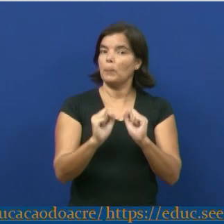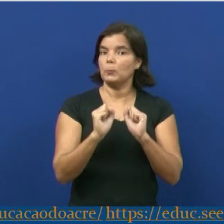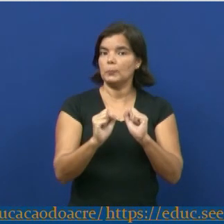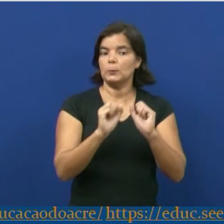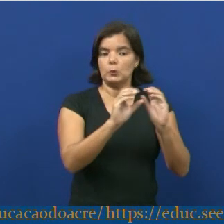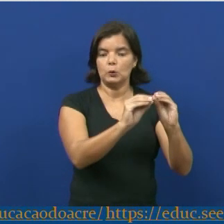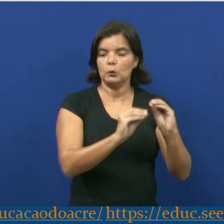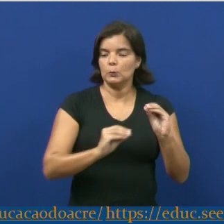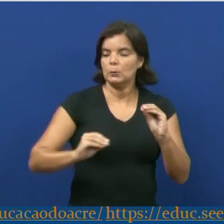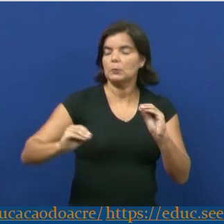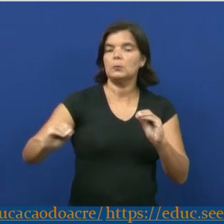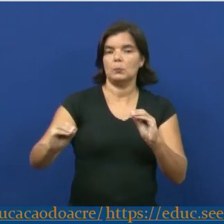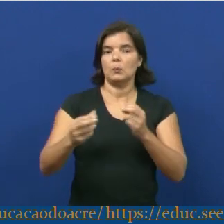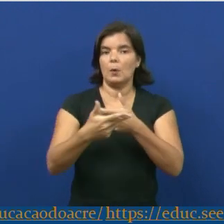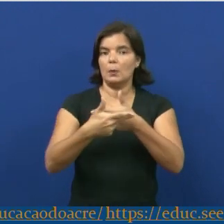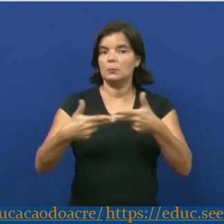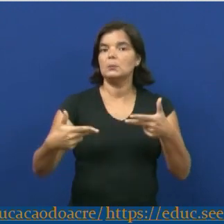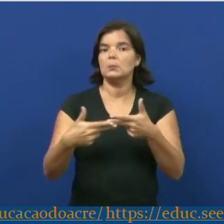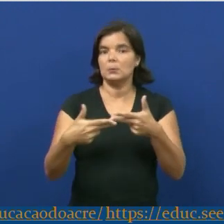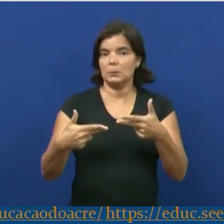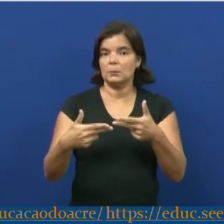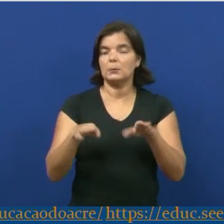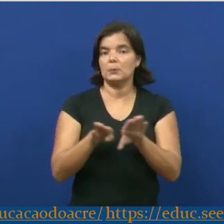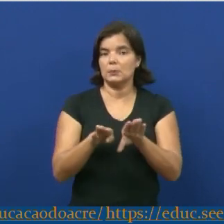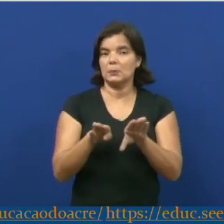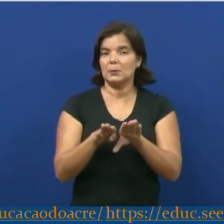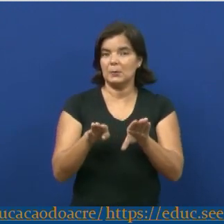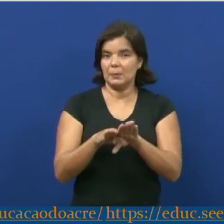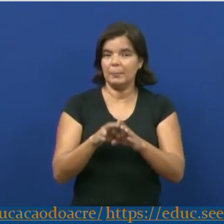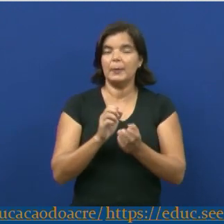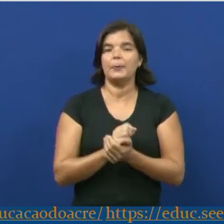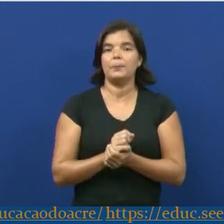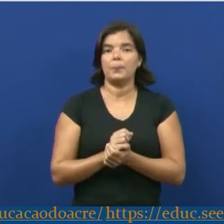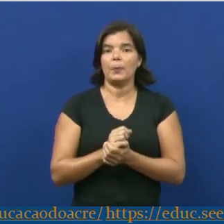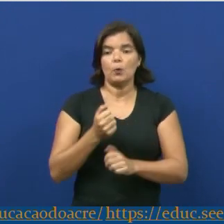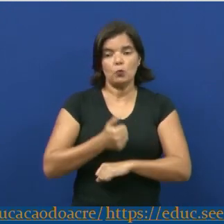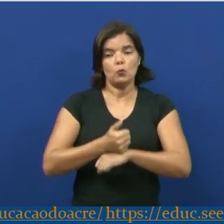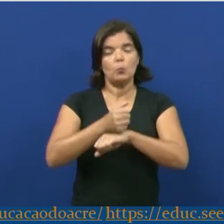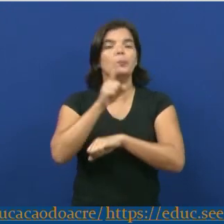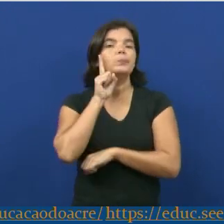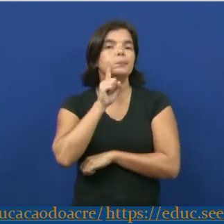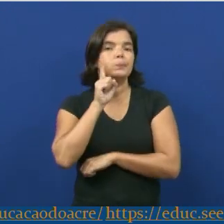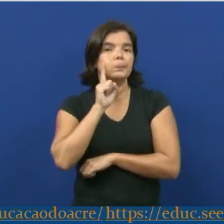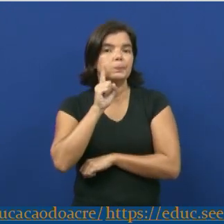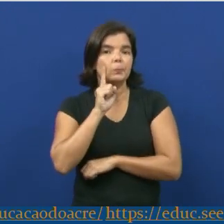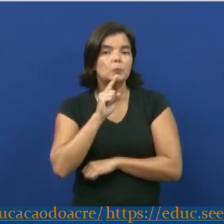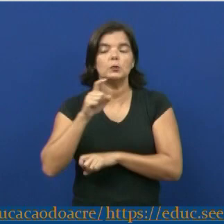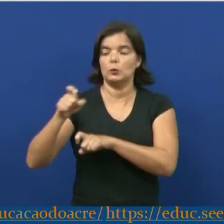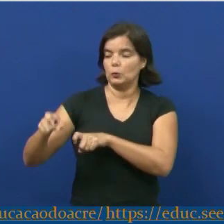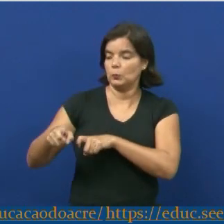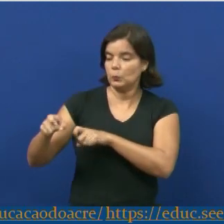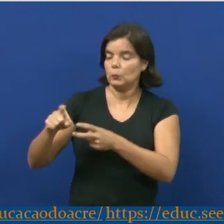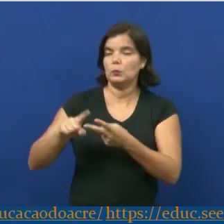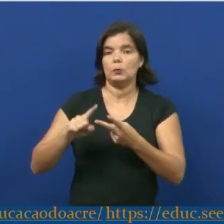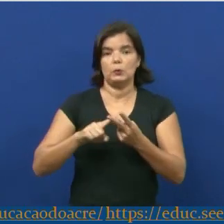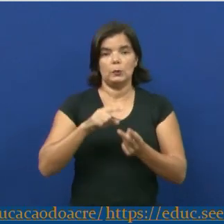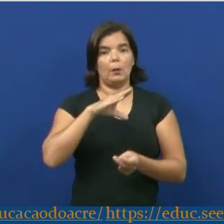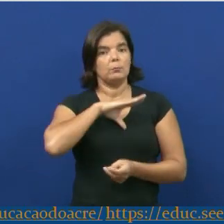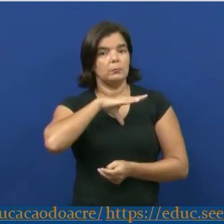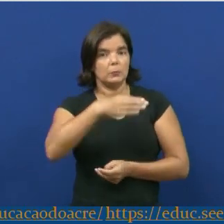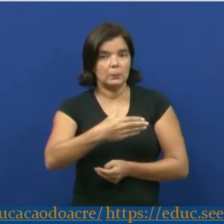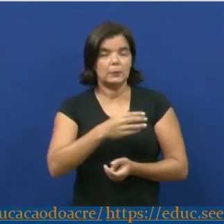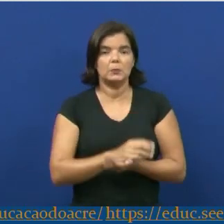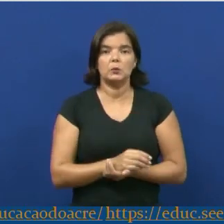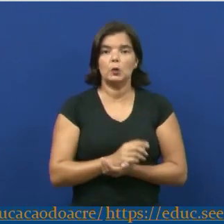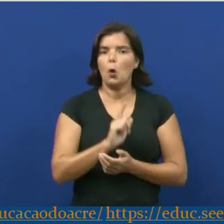e comercializar produtos saídos dos domínios ingleses, seja colonial, seja da metrópole.